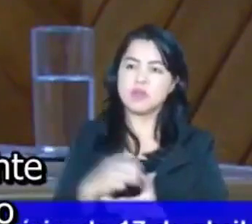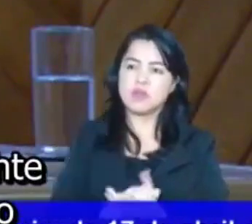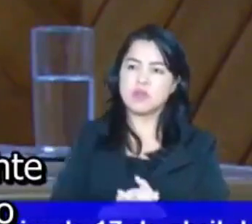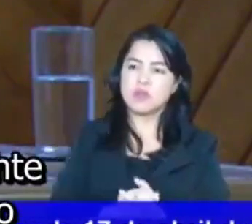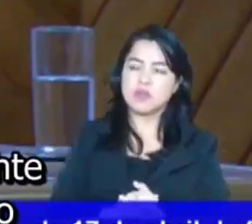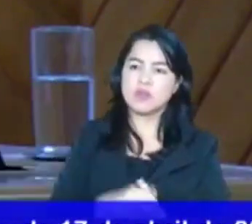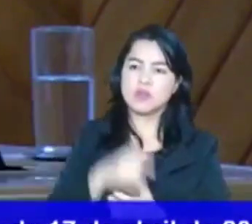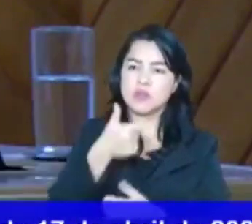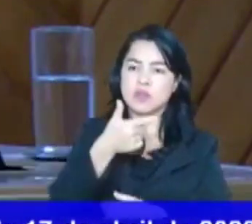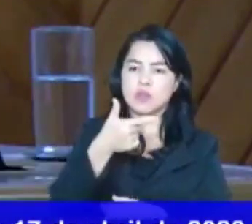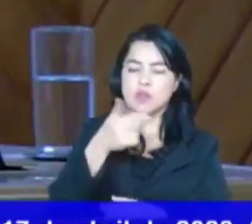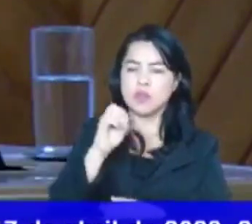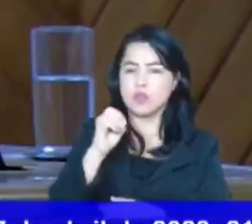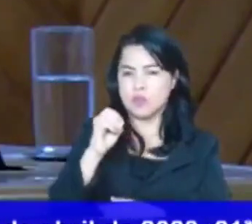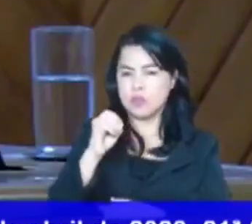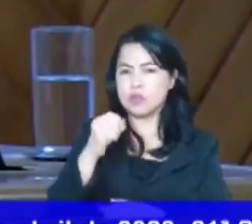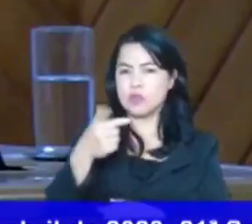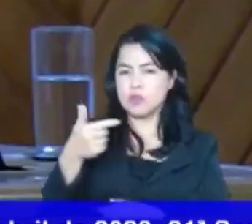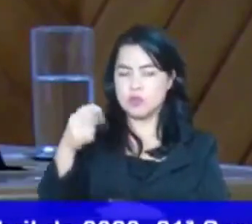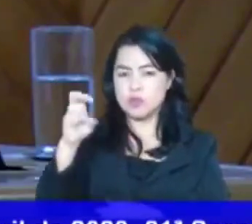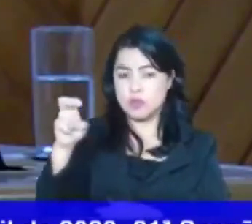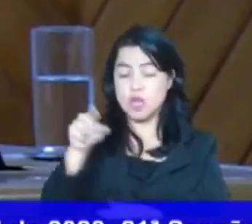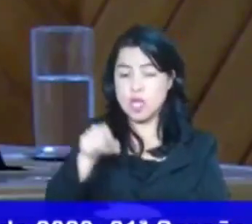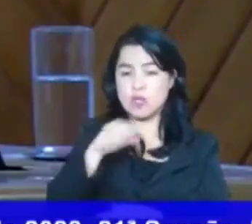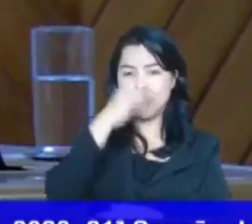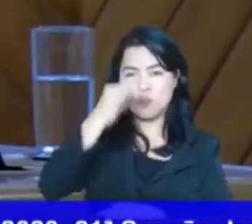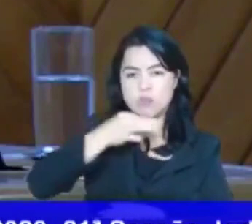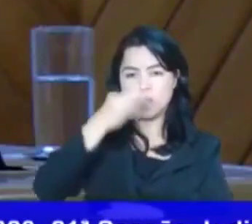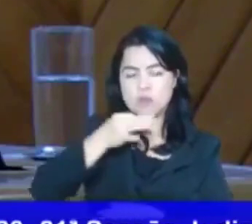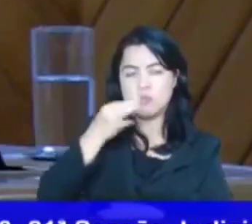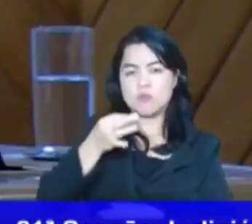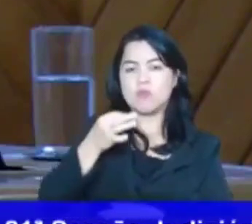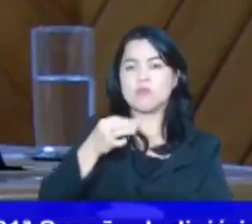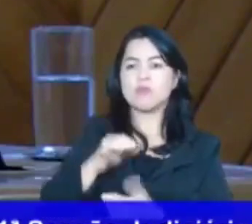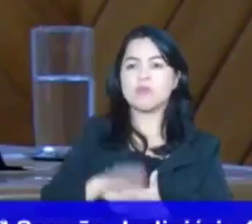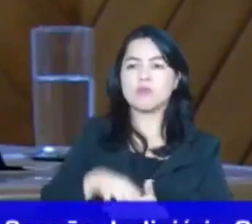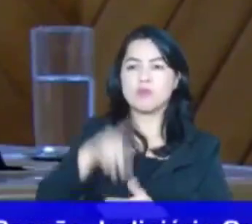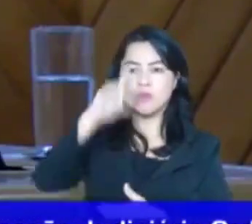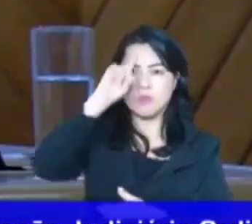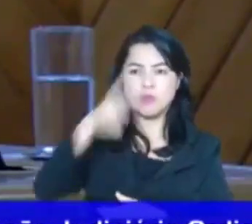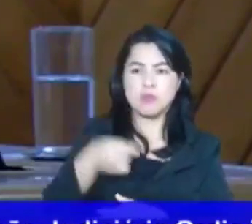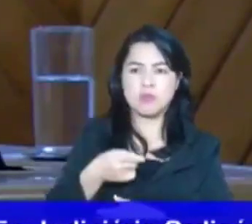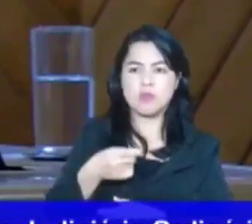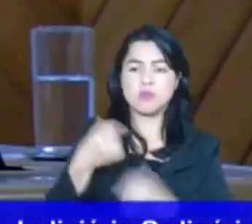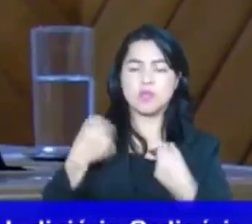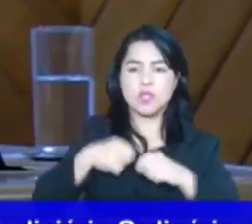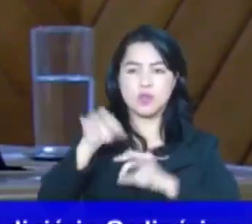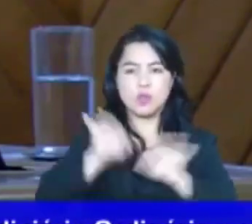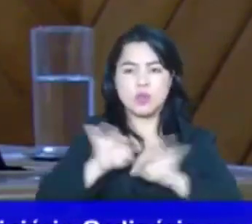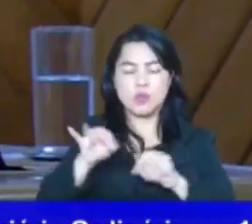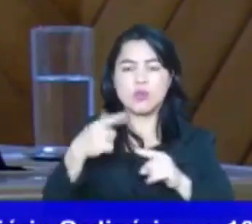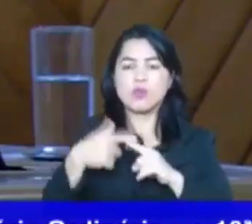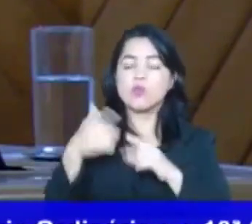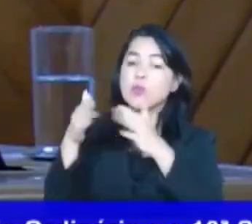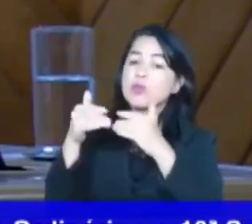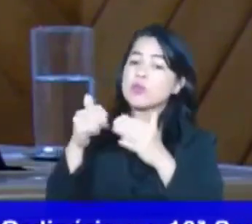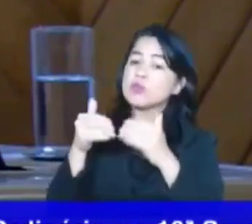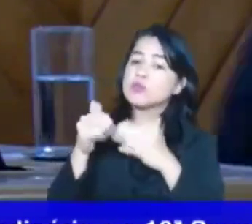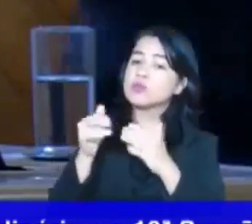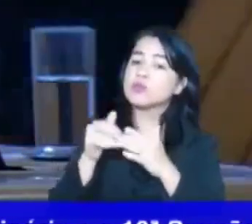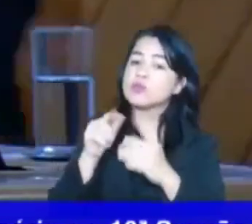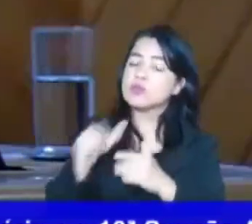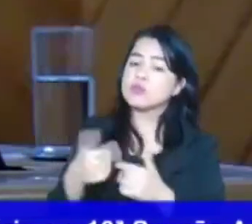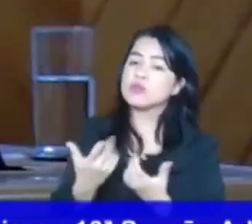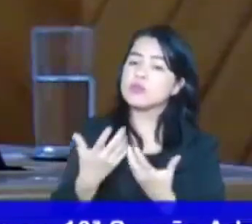2024-de 2005. Ele argumentou que a decisão merece reforma porque o pedido é amparado pelo